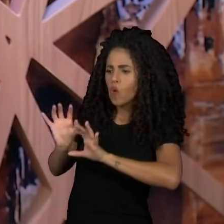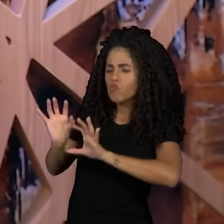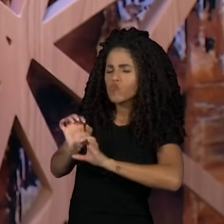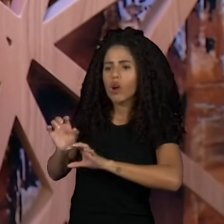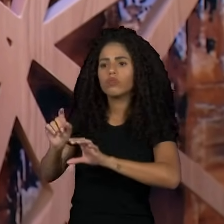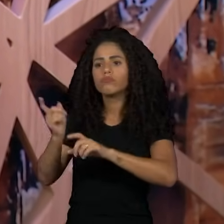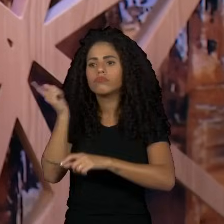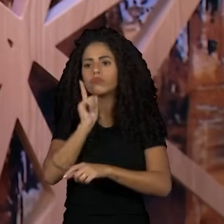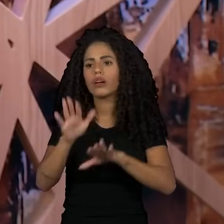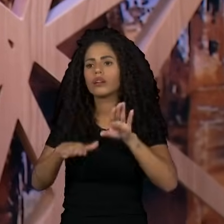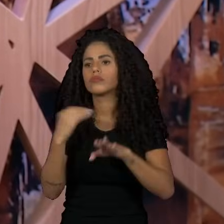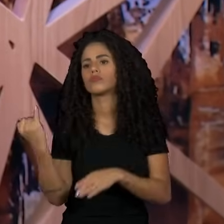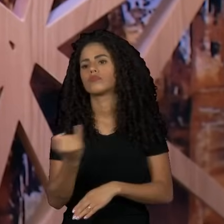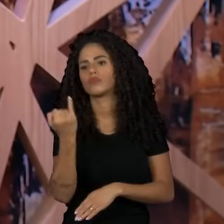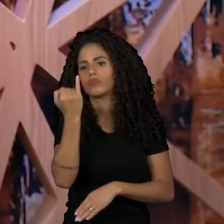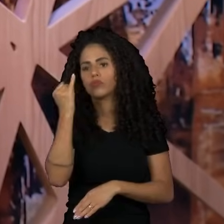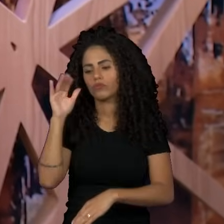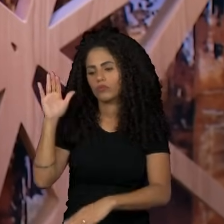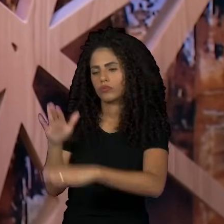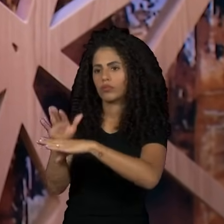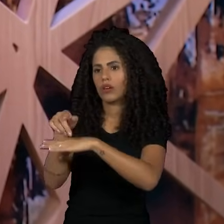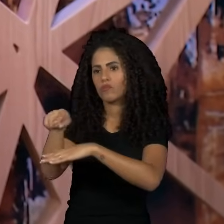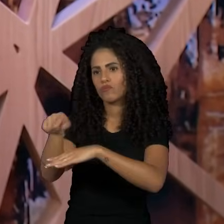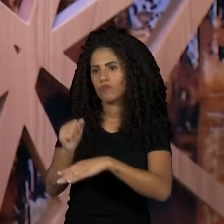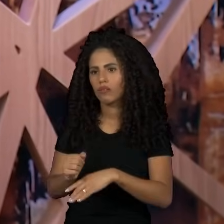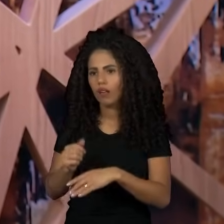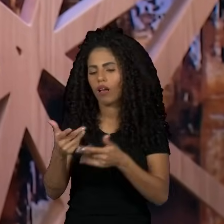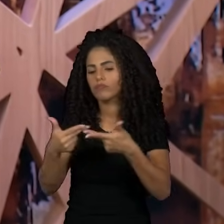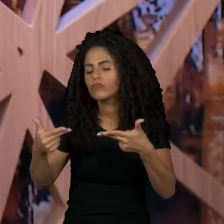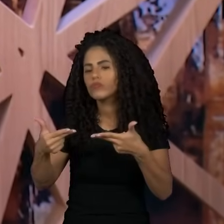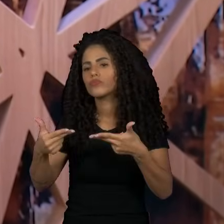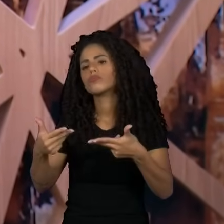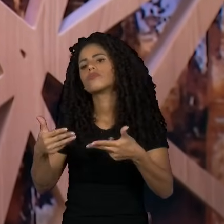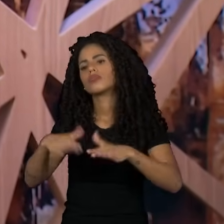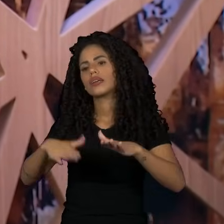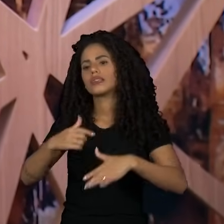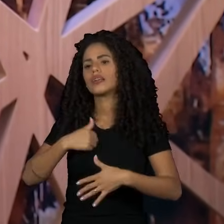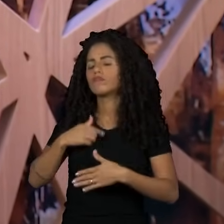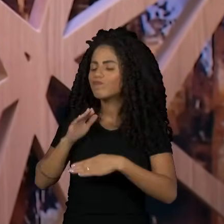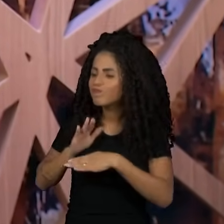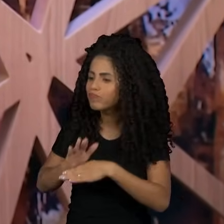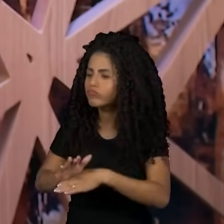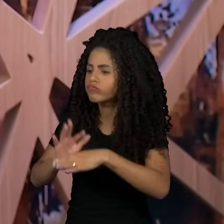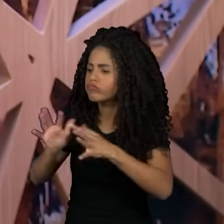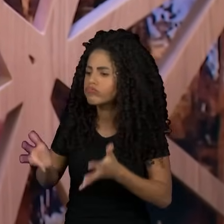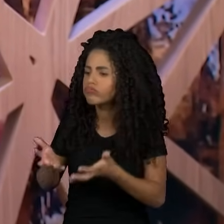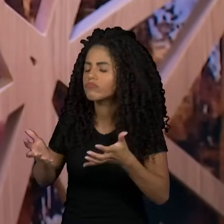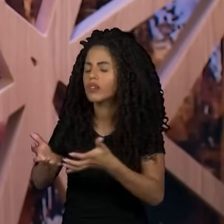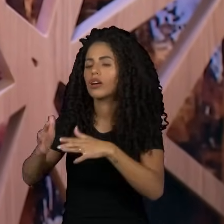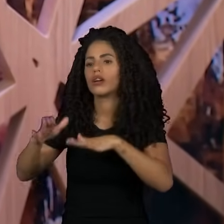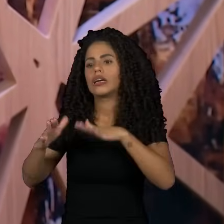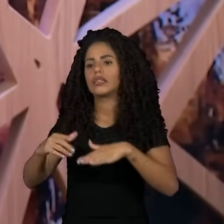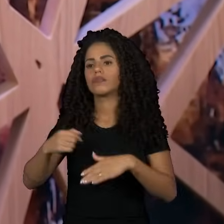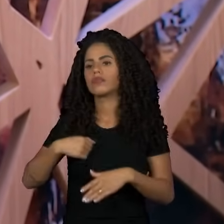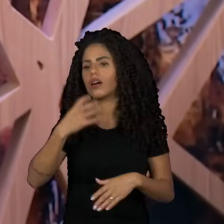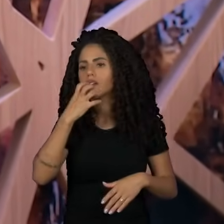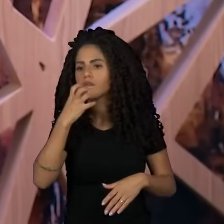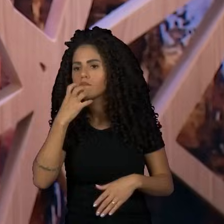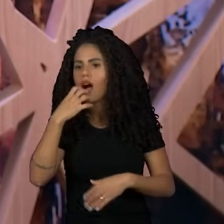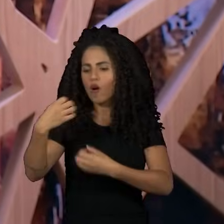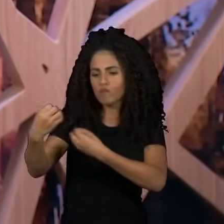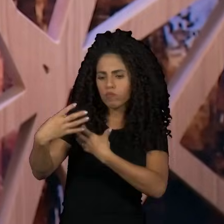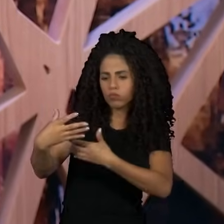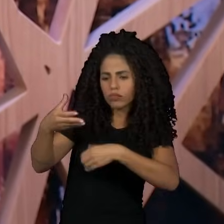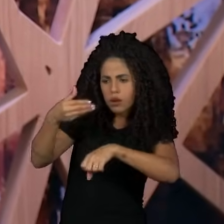comentou, esse animal é muito importante para ajudar nessa questão, né? Mas realmente ele se doa também. Então, logicamente, tem a questão que é um animal que ele é treinado,